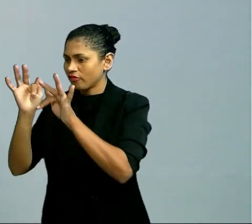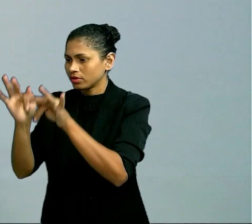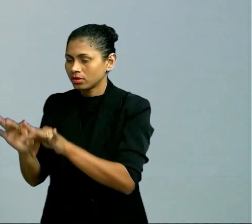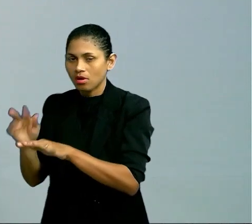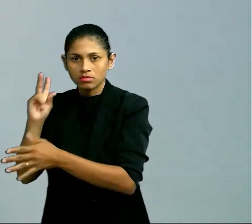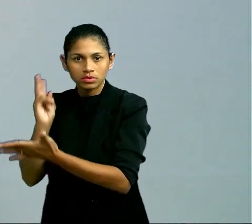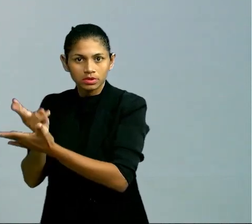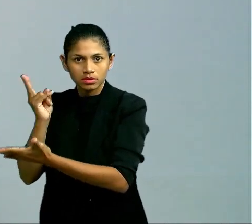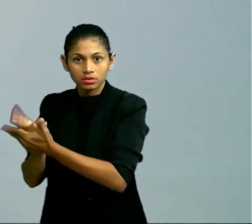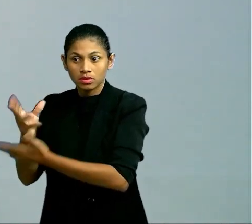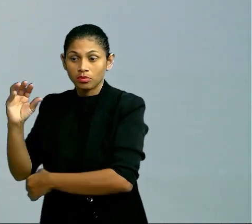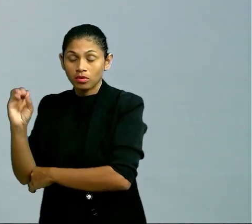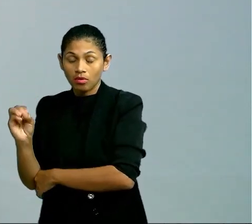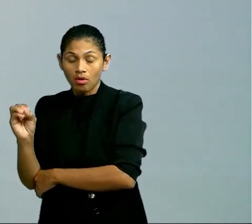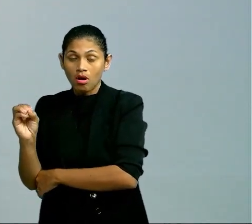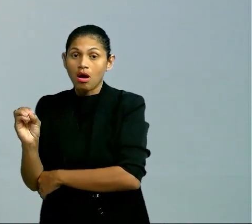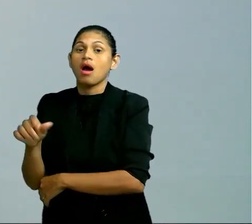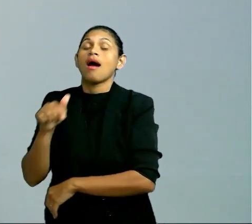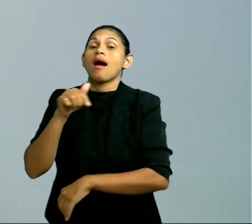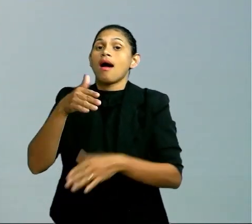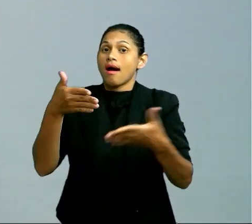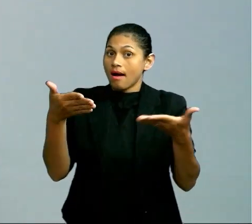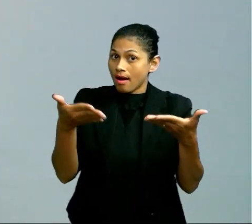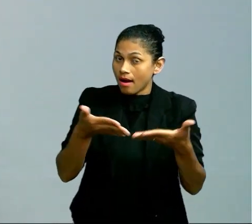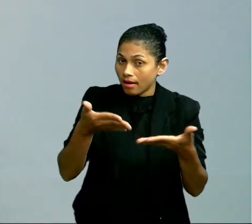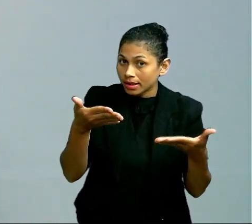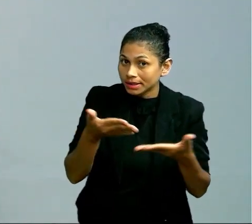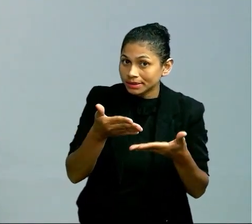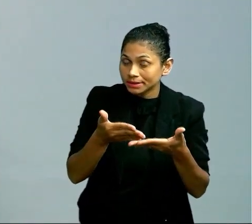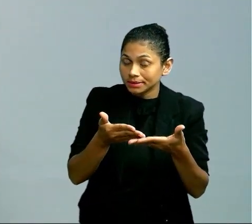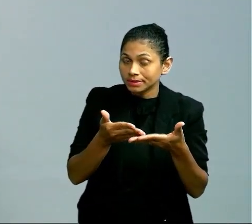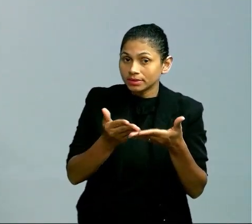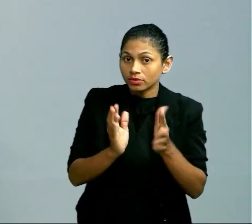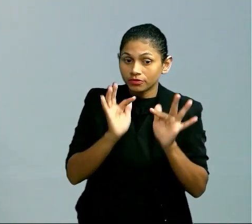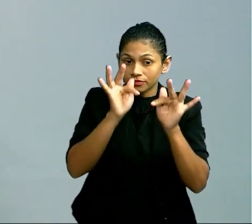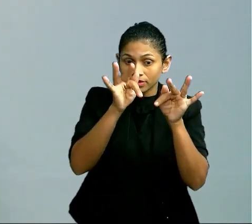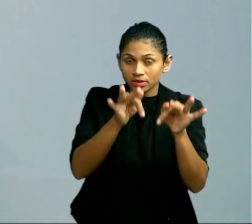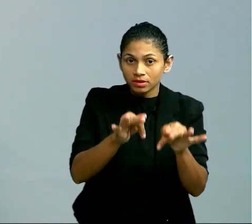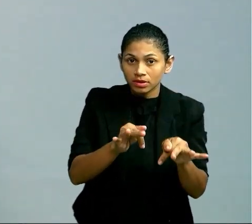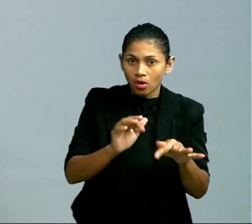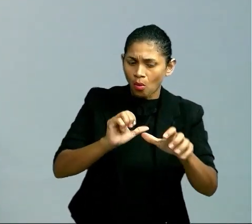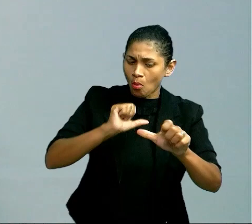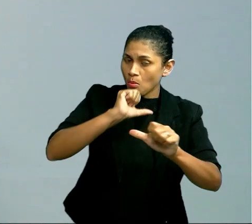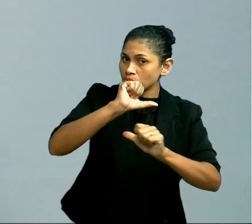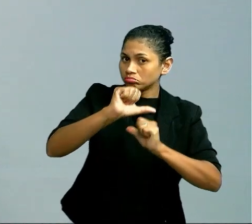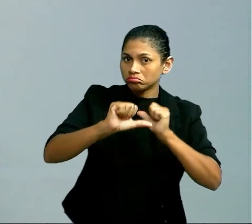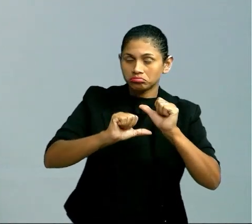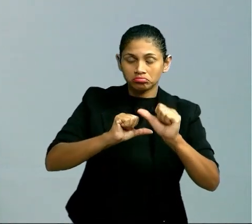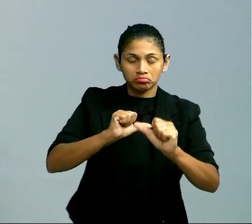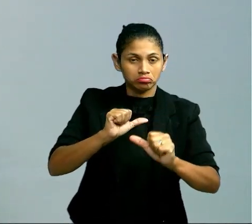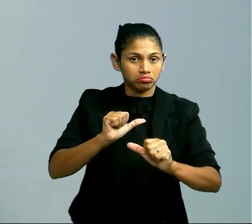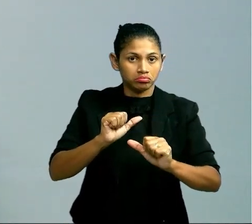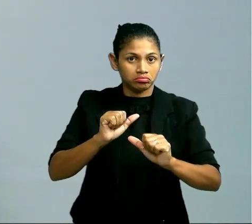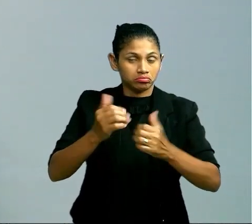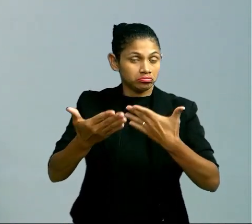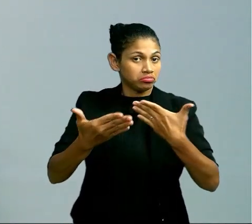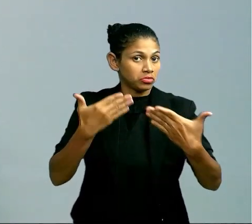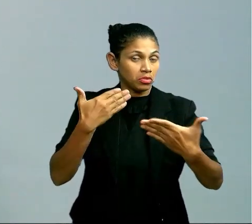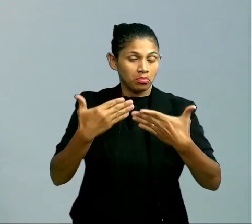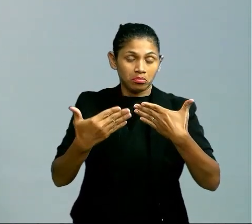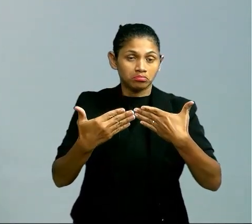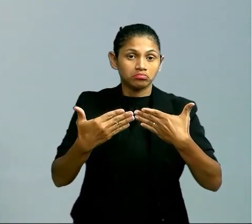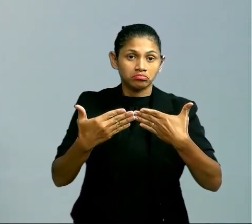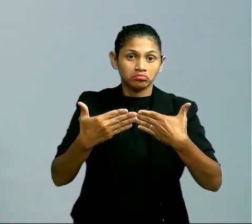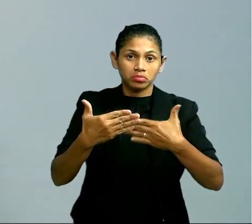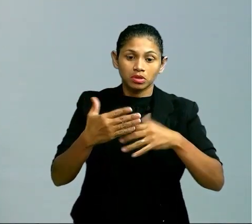única diferença é que a terminação ela vai variar dependendo de cada função. No caso do álcool, os álcoois eles são